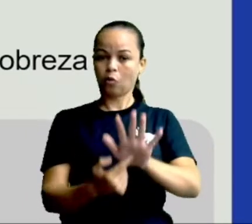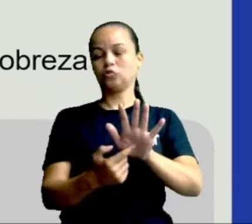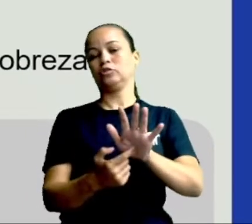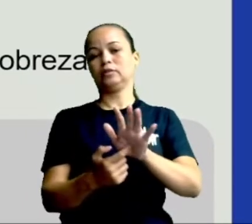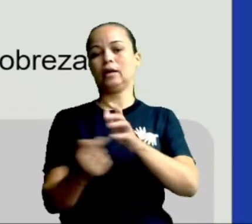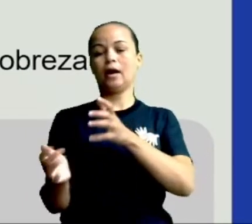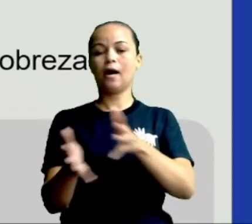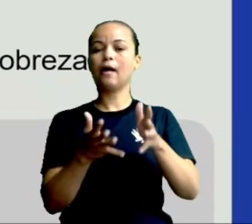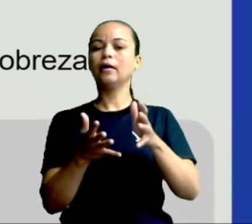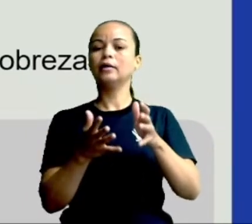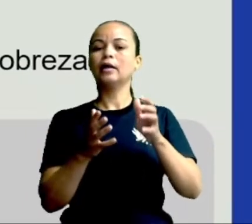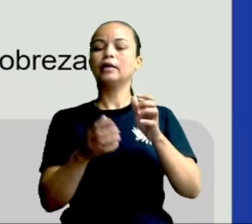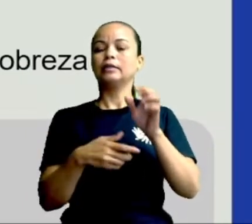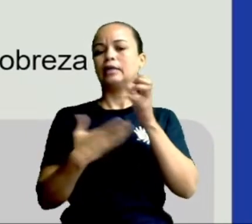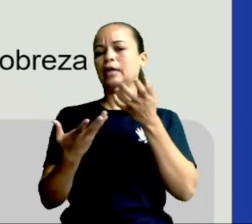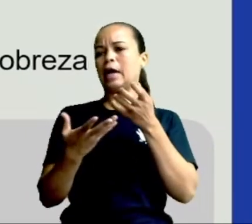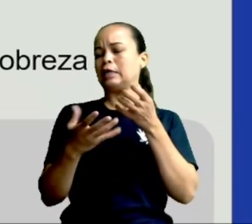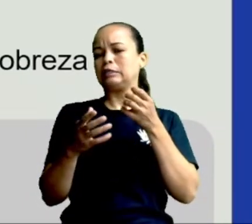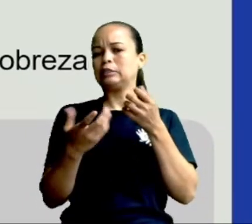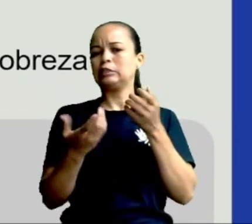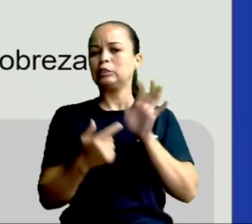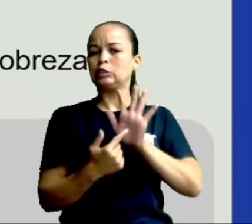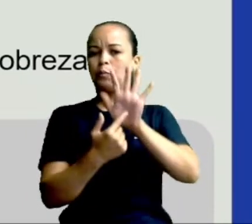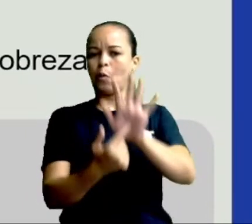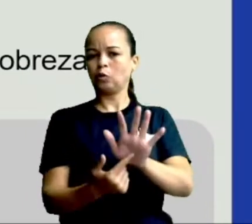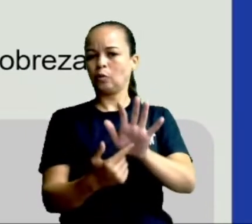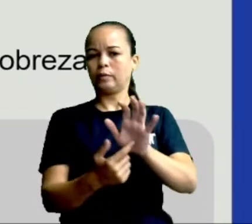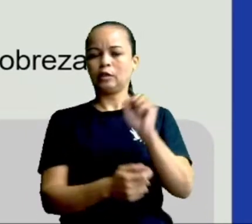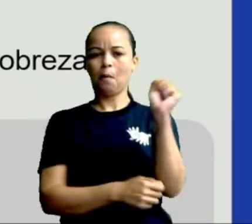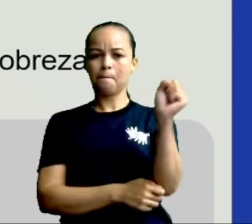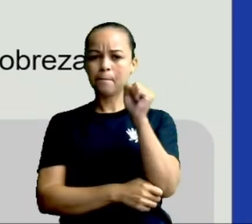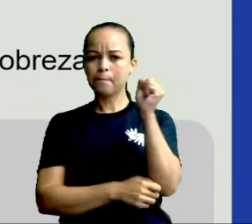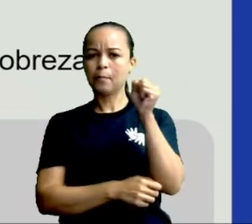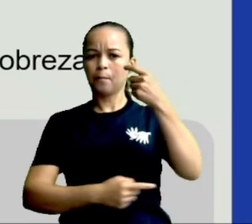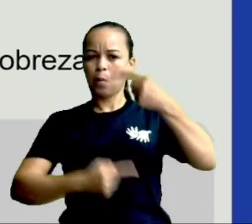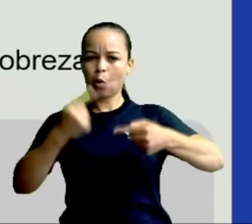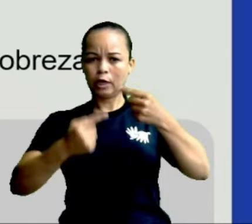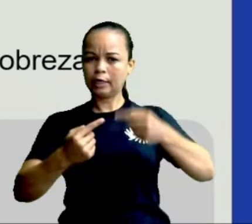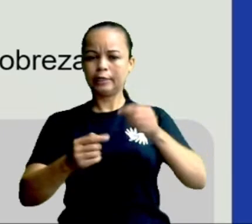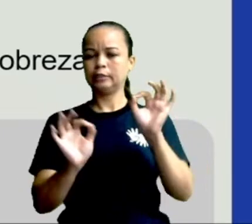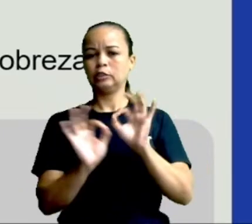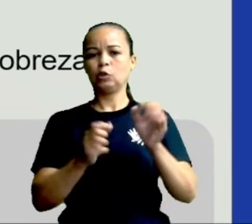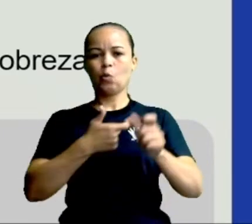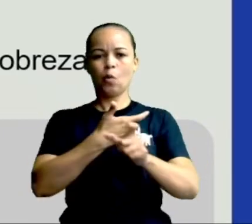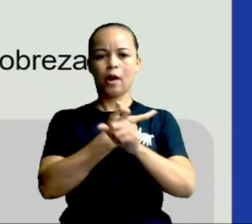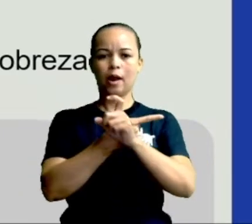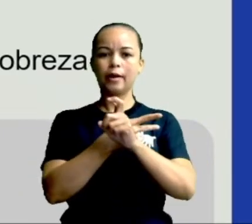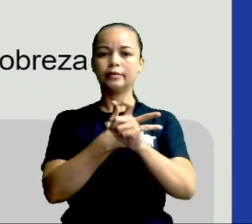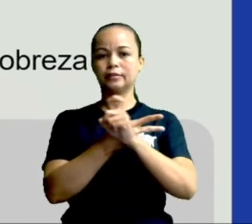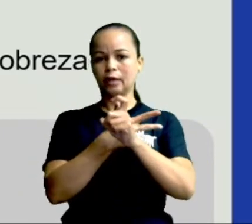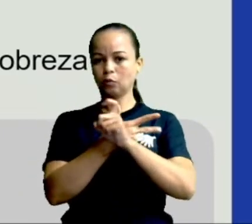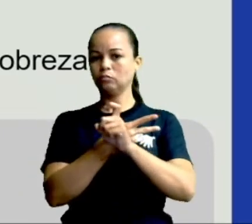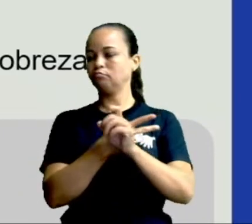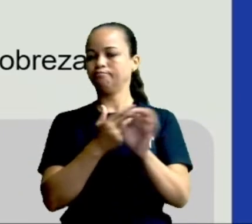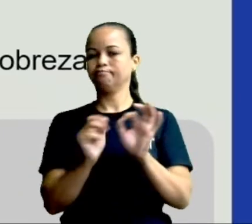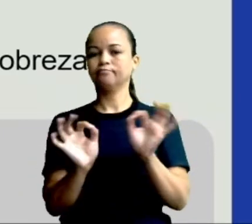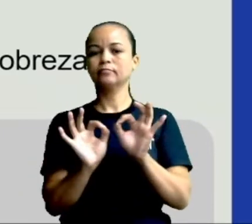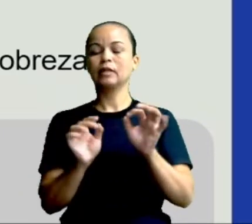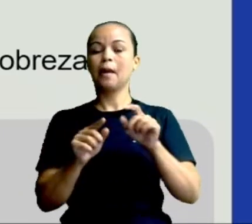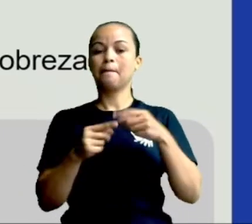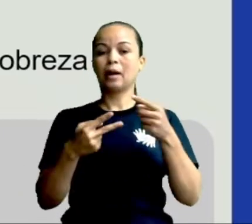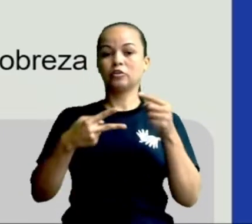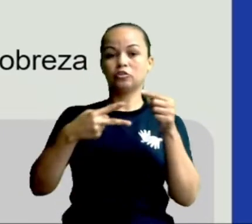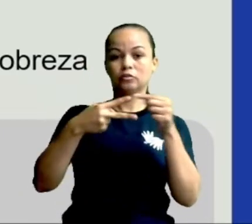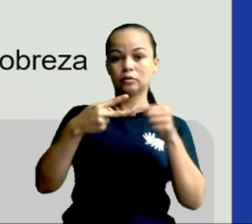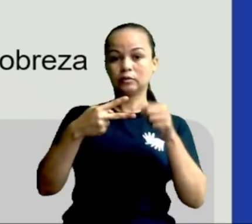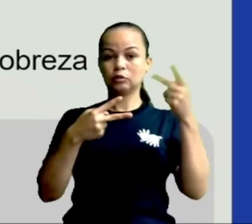simbólica ela não exerce nenhum poder Olímpico executivo tá então lá O parlamento é dividido em